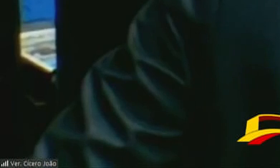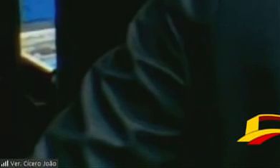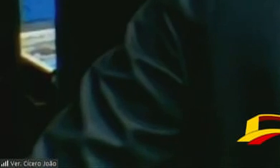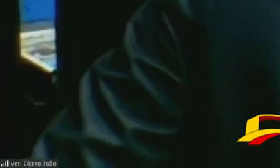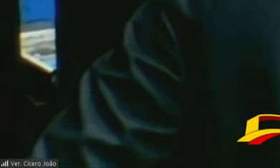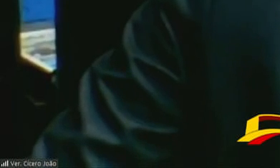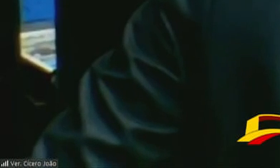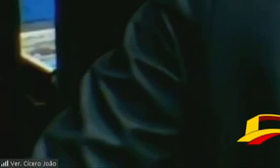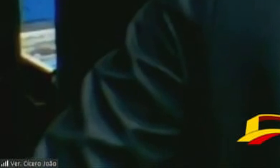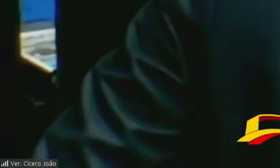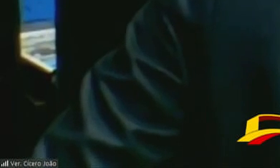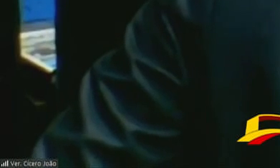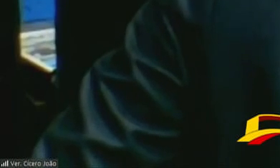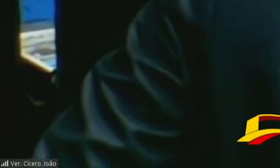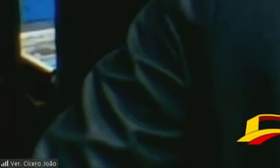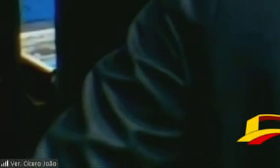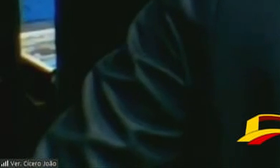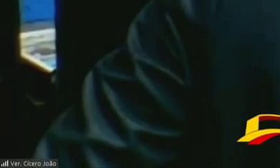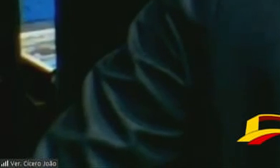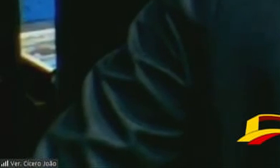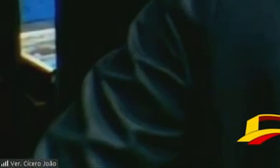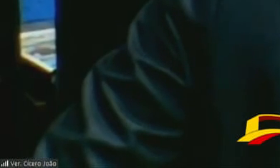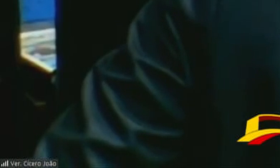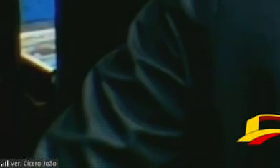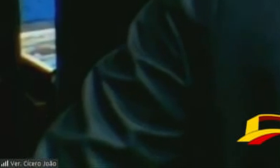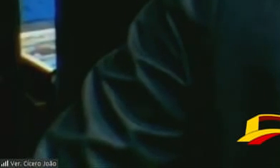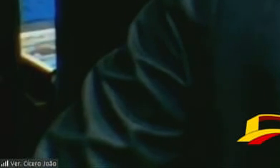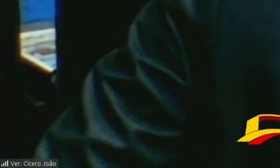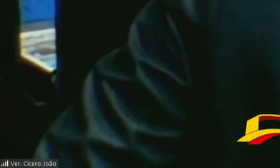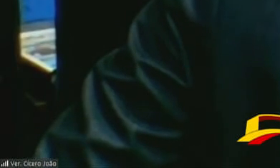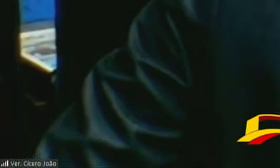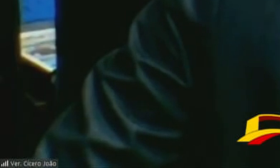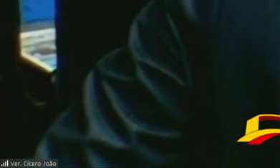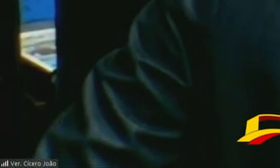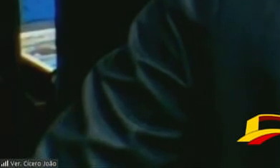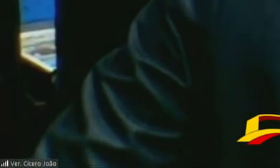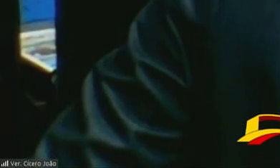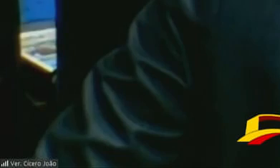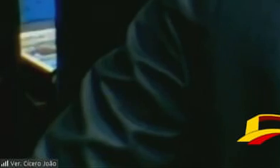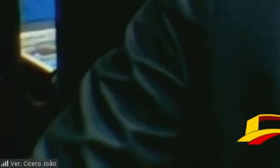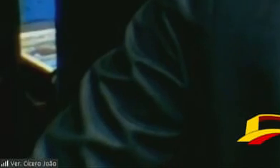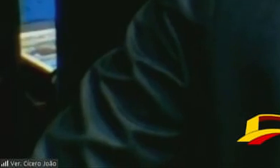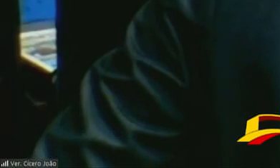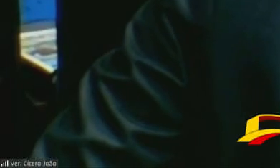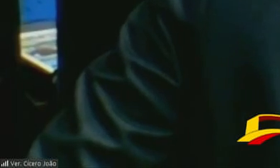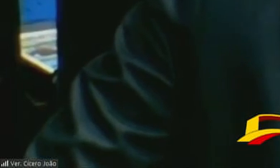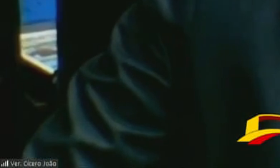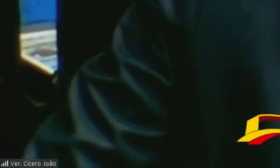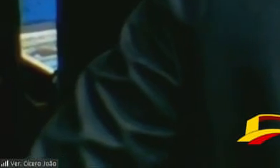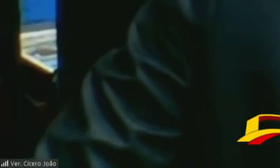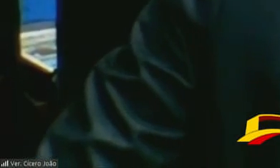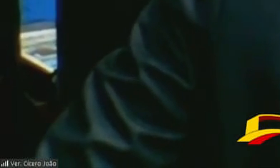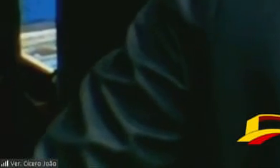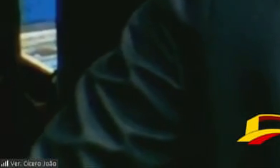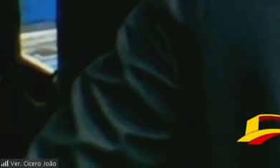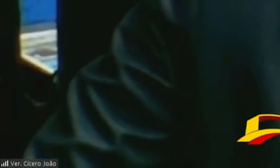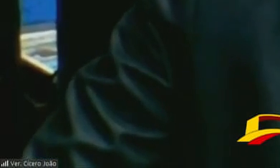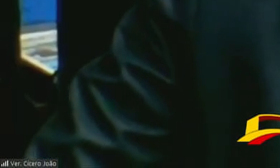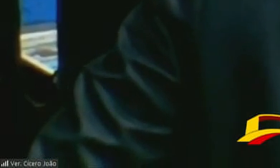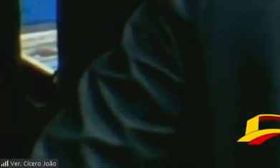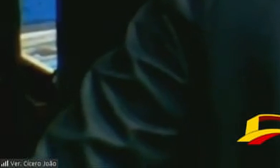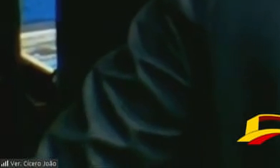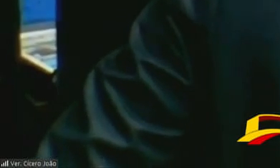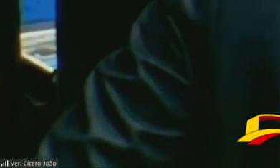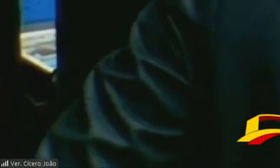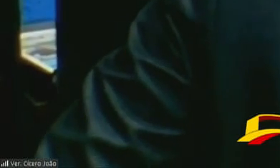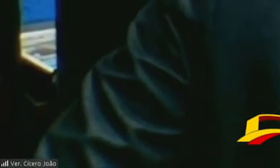fiscalizar. A mesma coisa esse projeto. É um projeto legal, importante. Estou de acordo com o prefeito. Mas nós